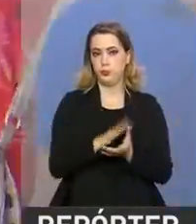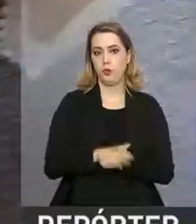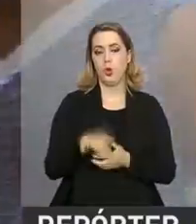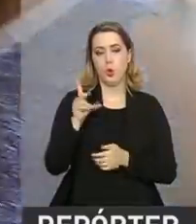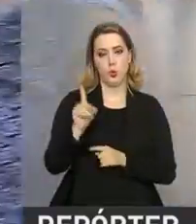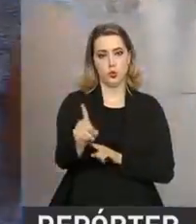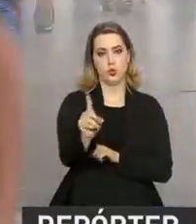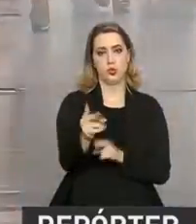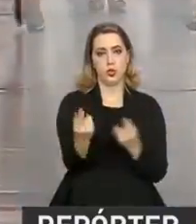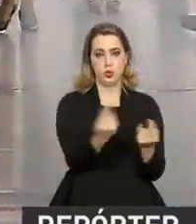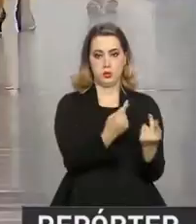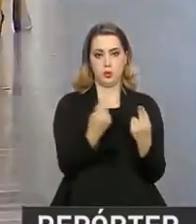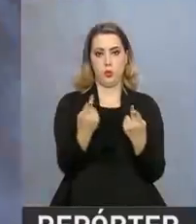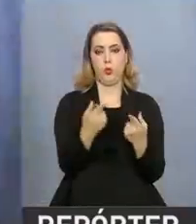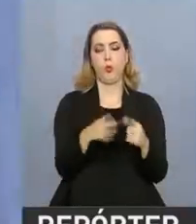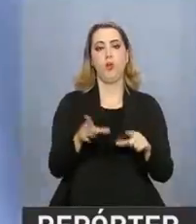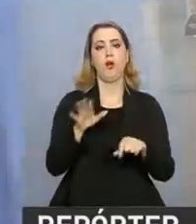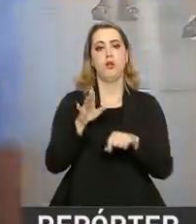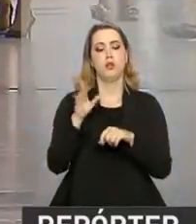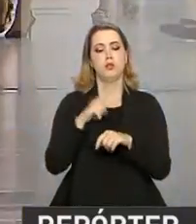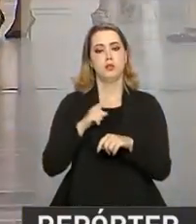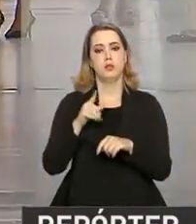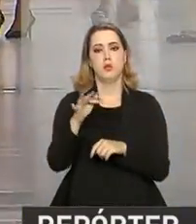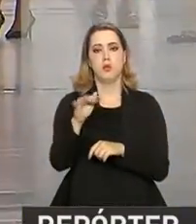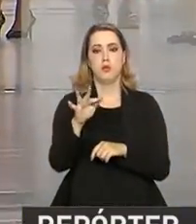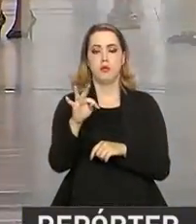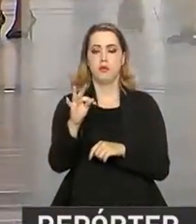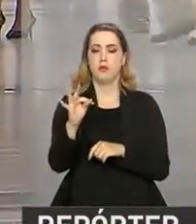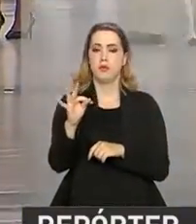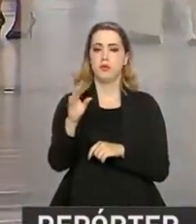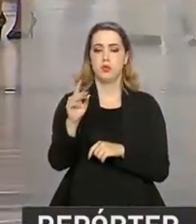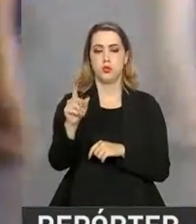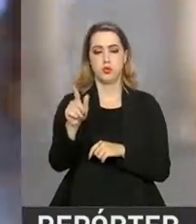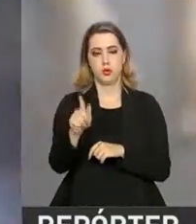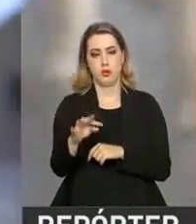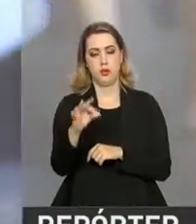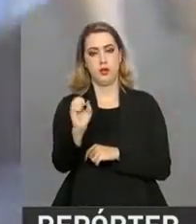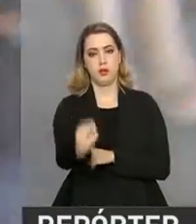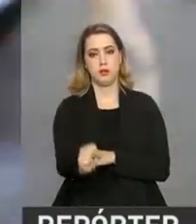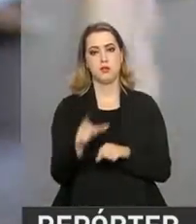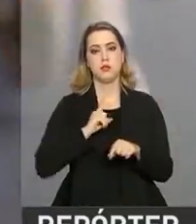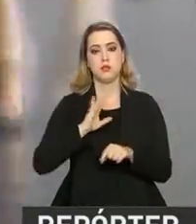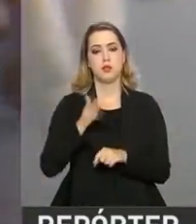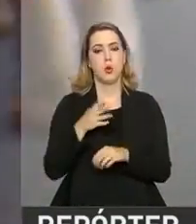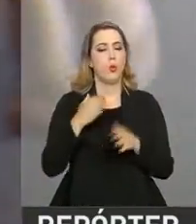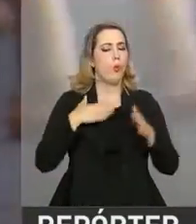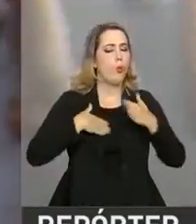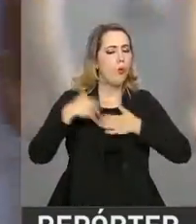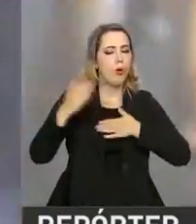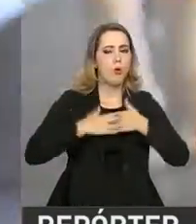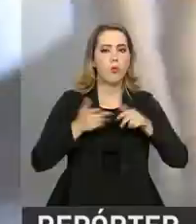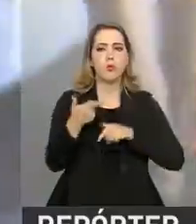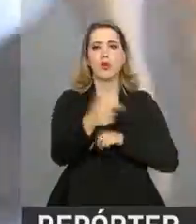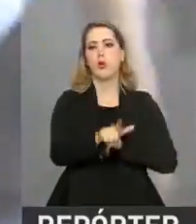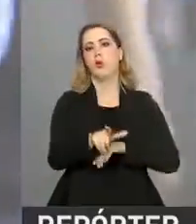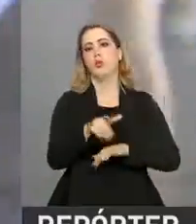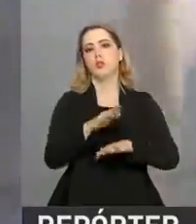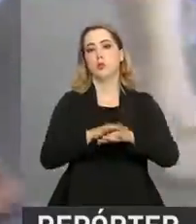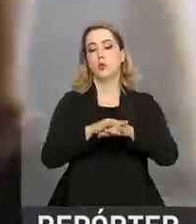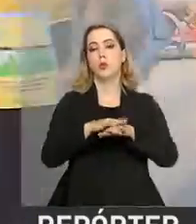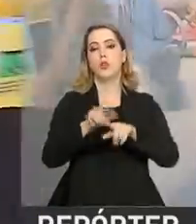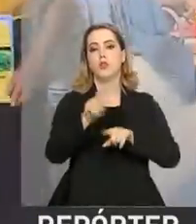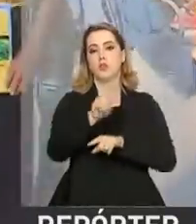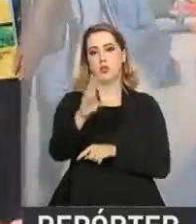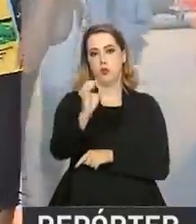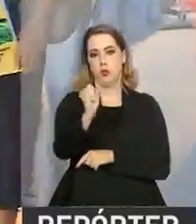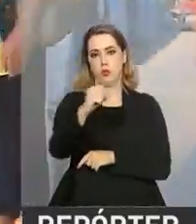mama homens e mulheres cadastrados no fgts e que tenham sido diagnosticados com qualquer tipo de câncer tem os